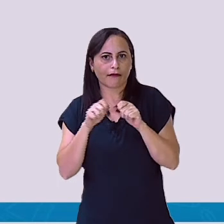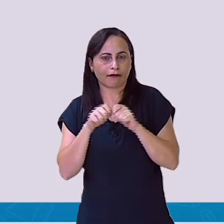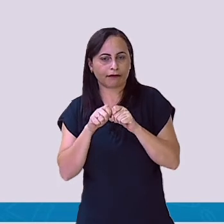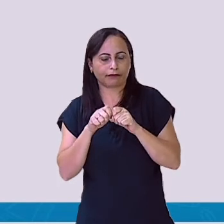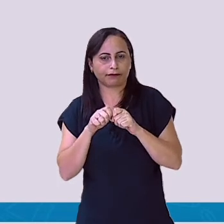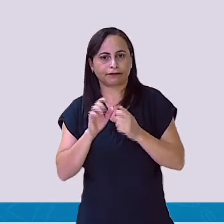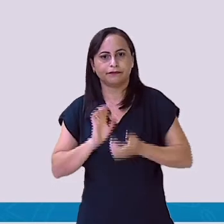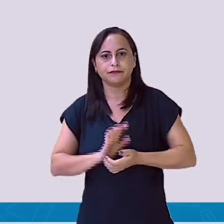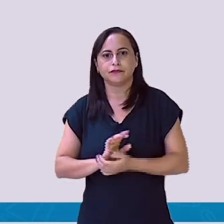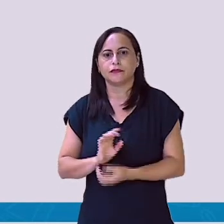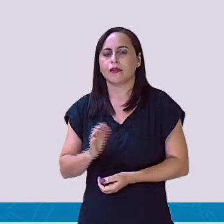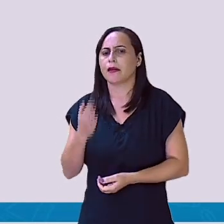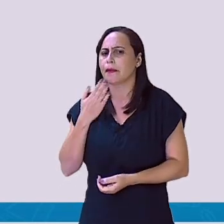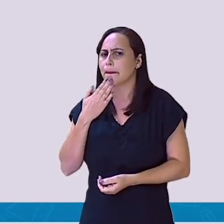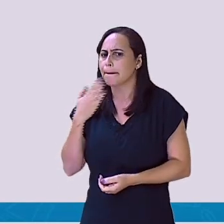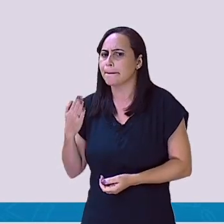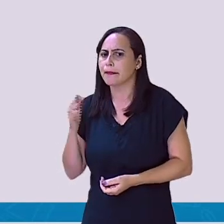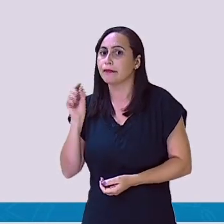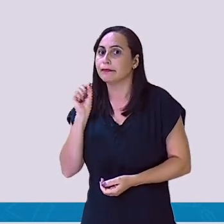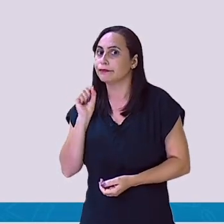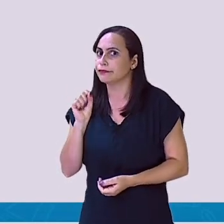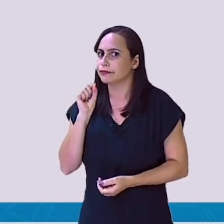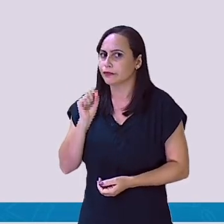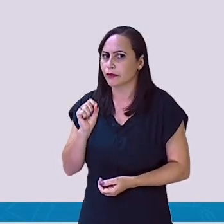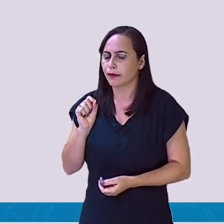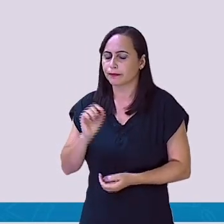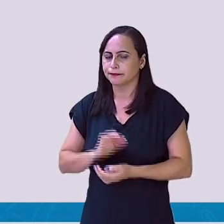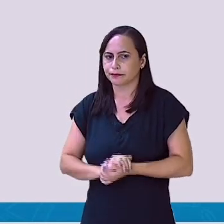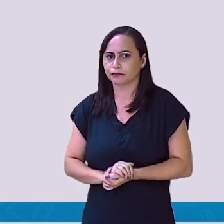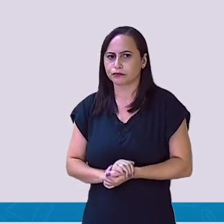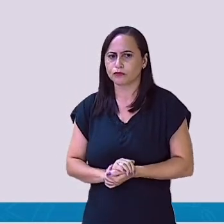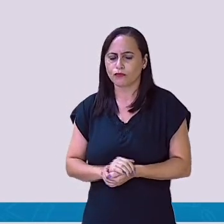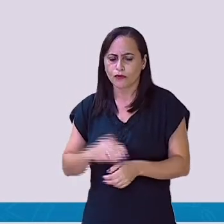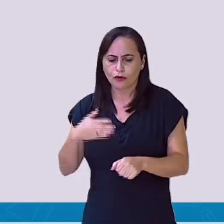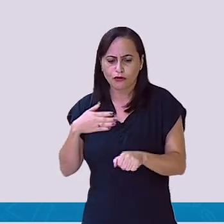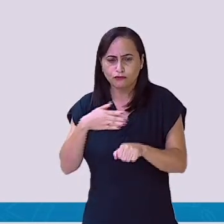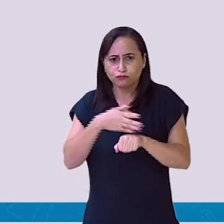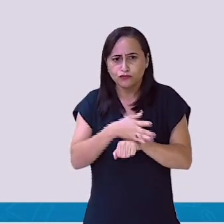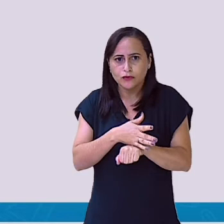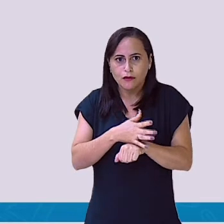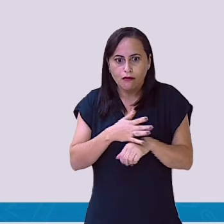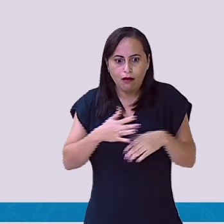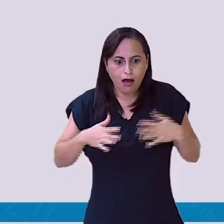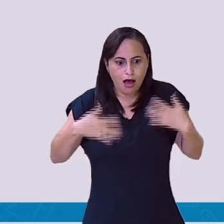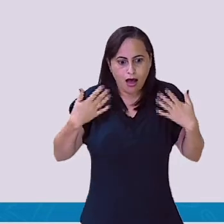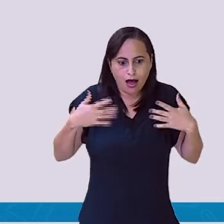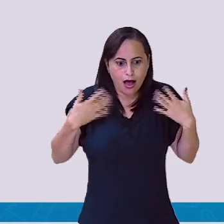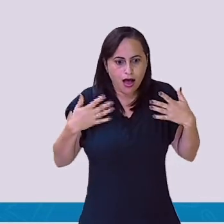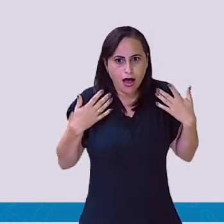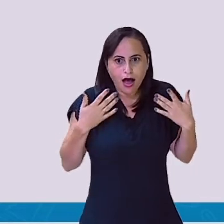frase. Cheguei afobado na panela e coloquei